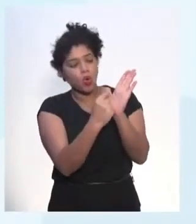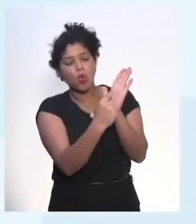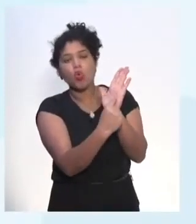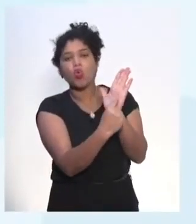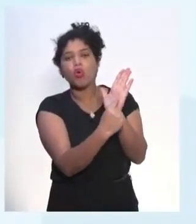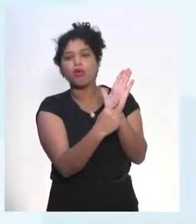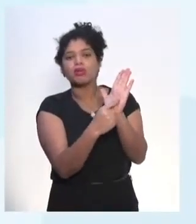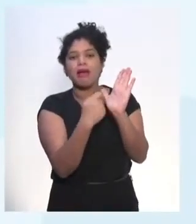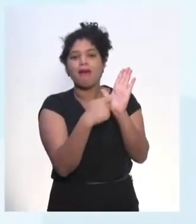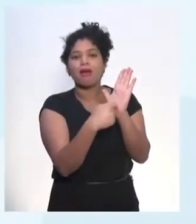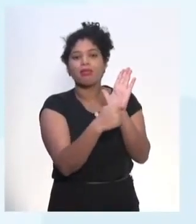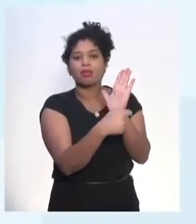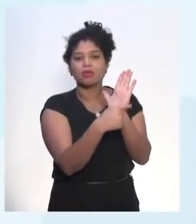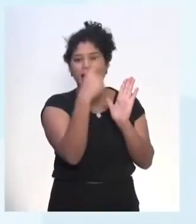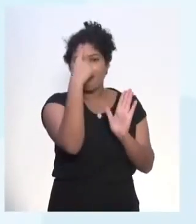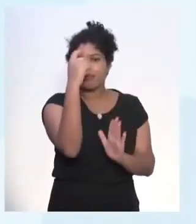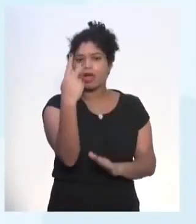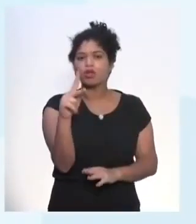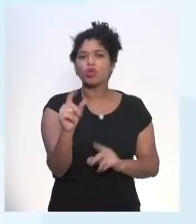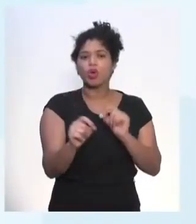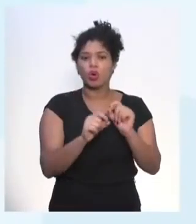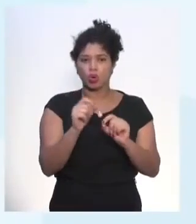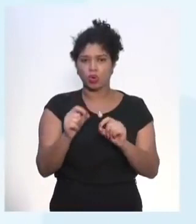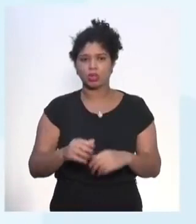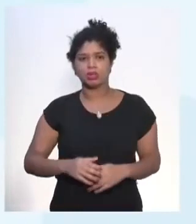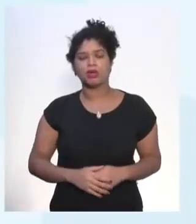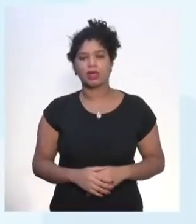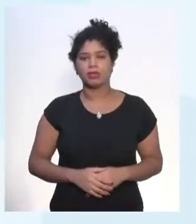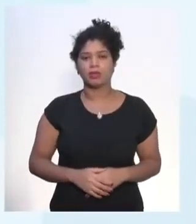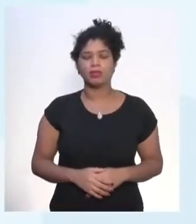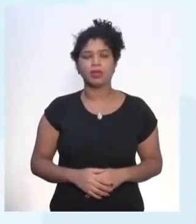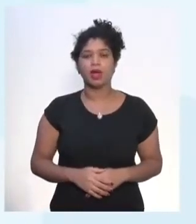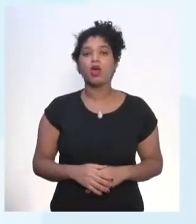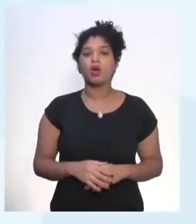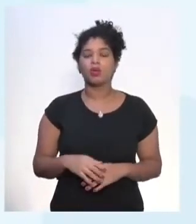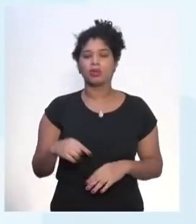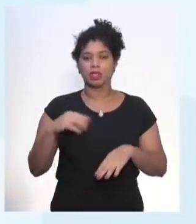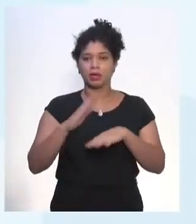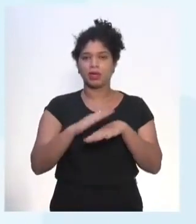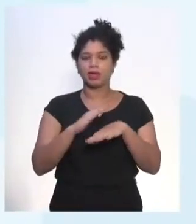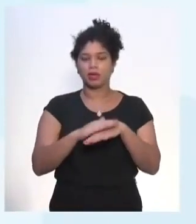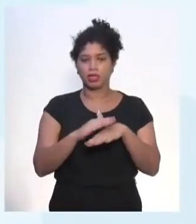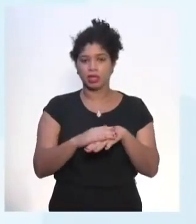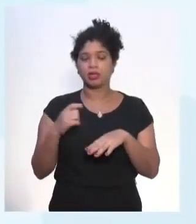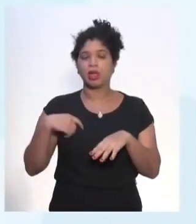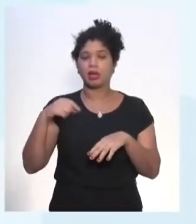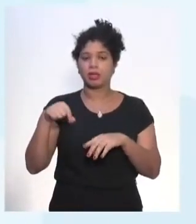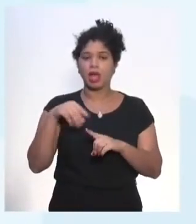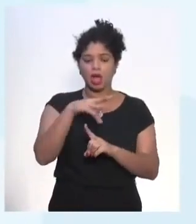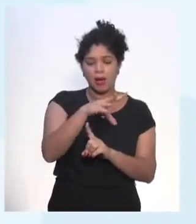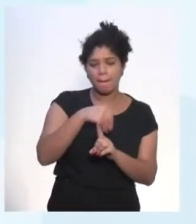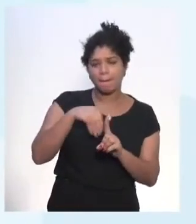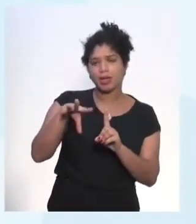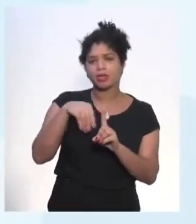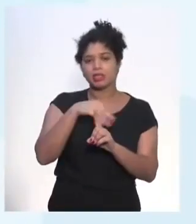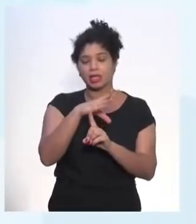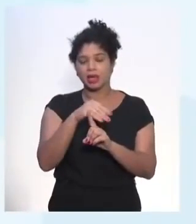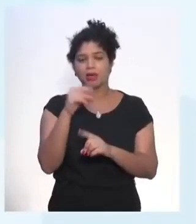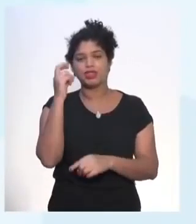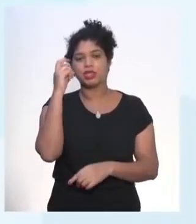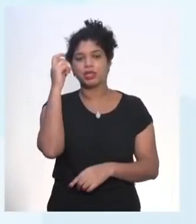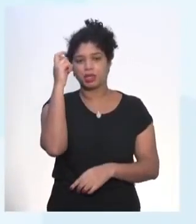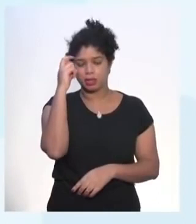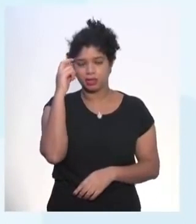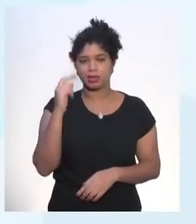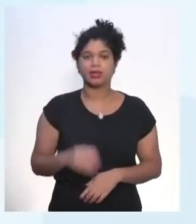desenho, anote como que você poderia estar fazendo, né, uma mediação cultural ou uma intervenção artística. Que